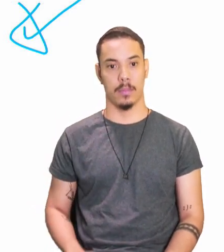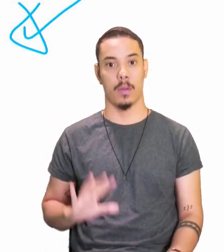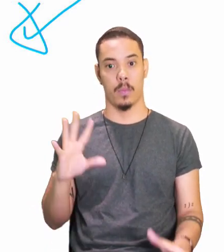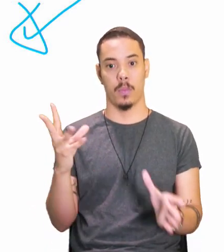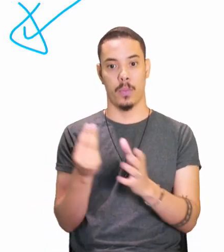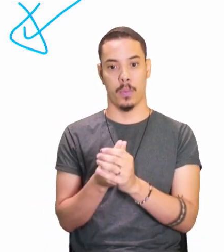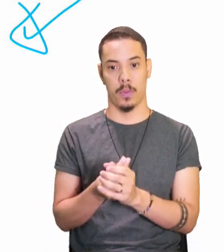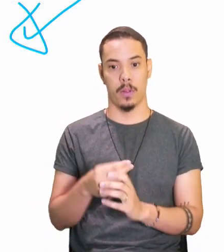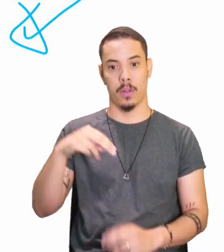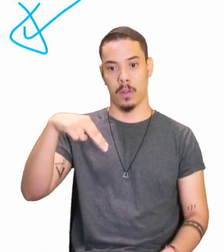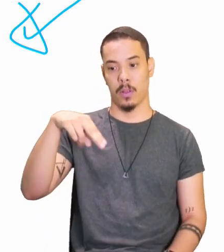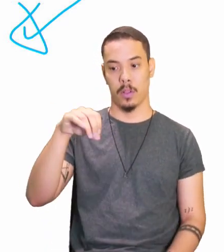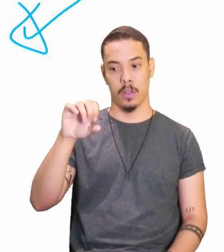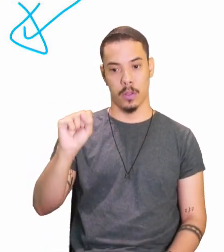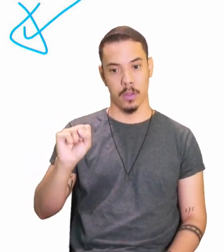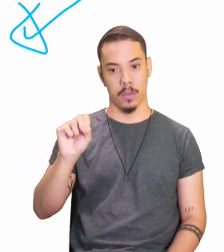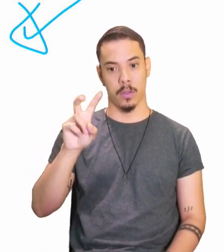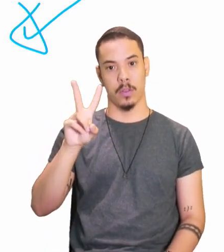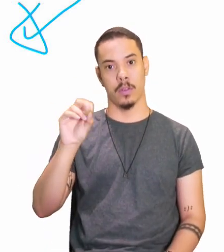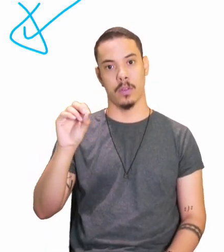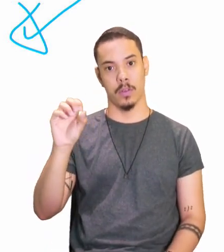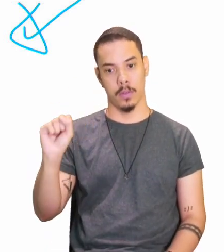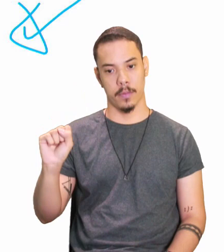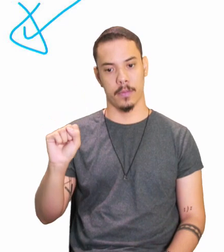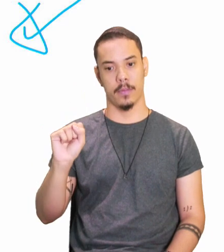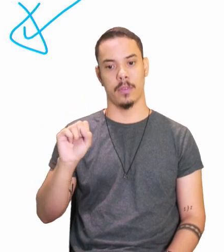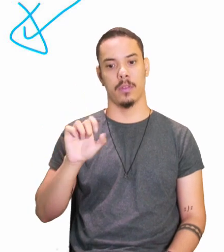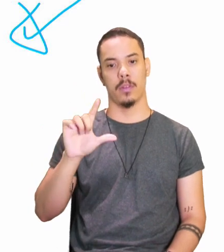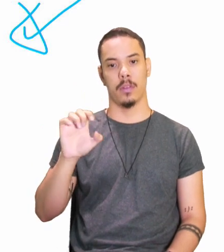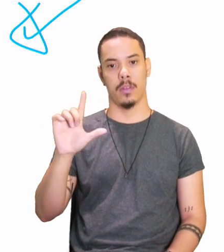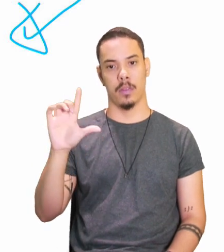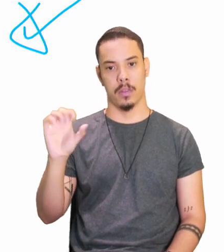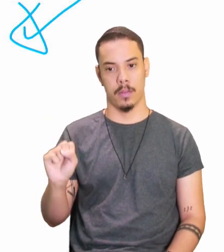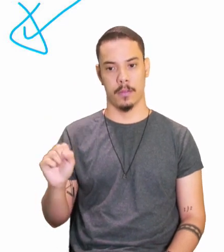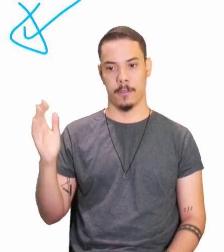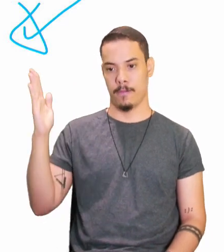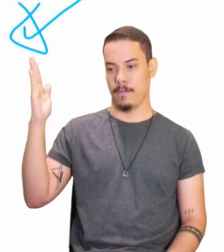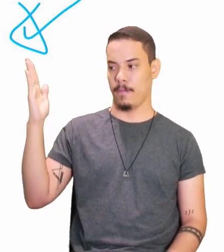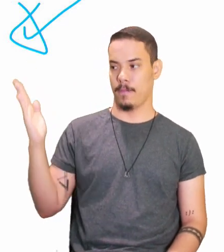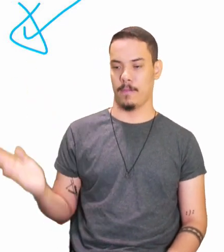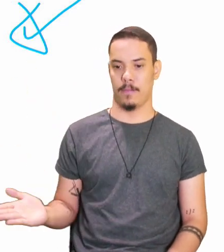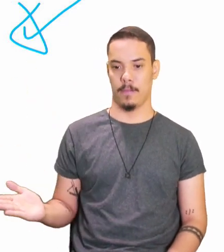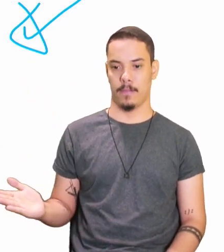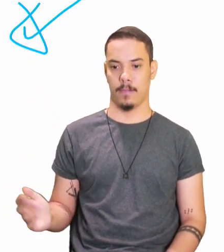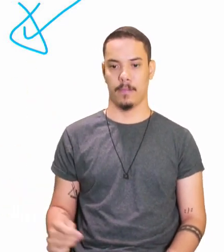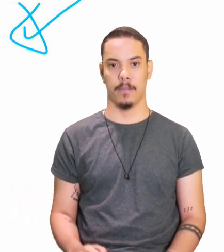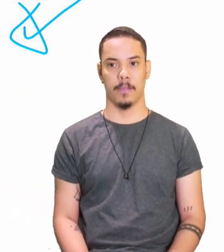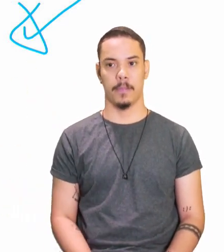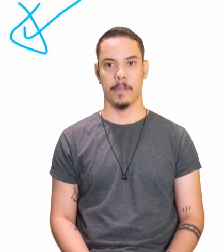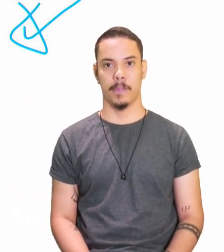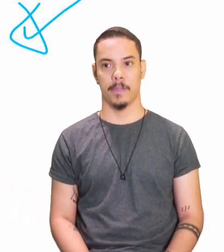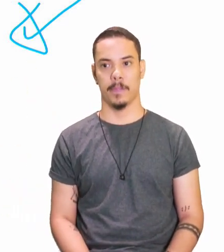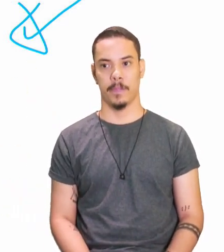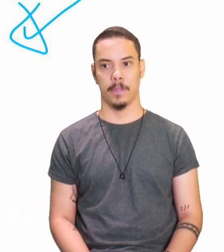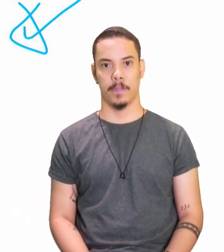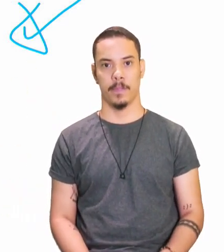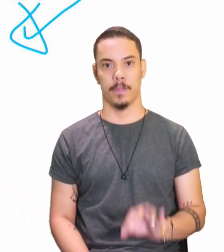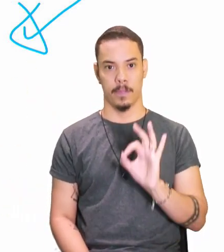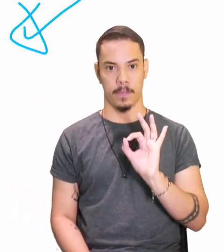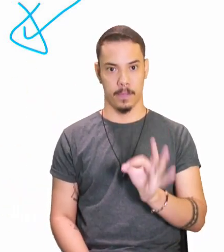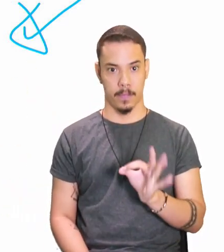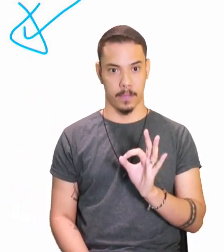No plural, nós, primeira pessoa, vós, a segunda pessoa, eles e ela, a terceira pessoa.